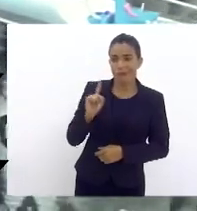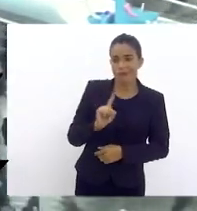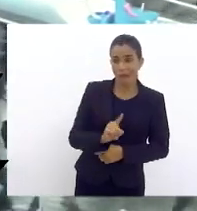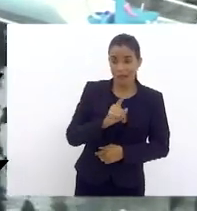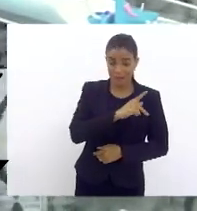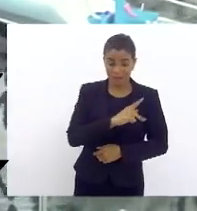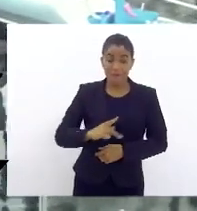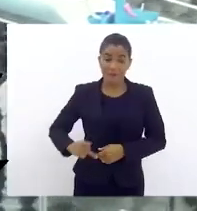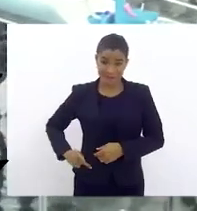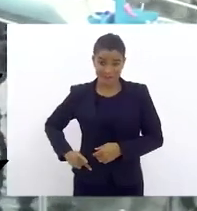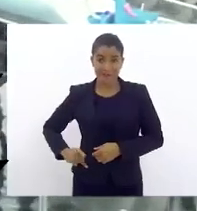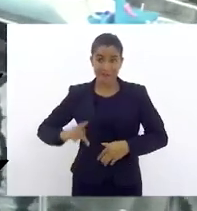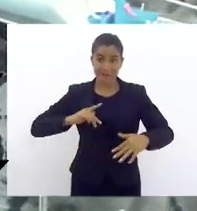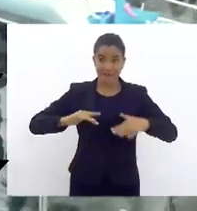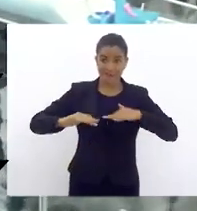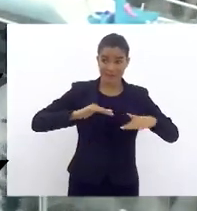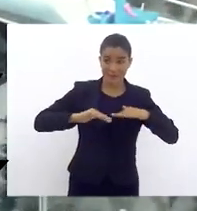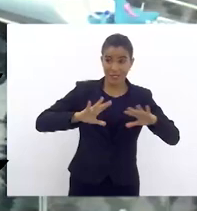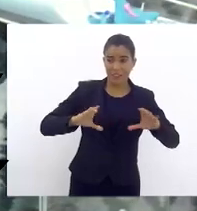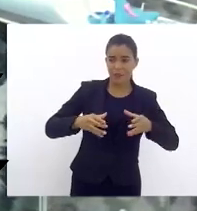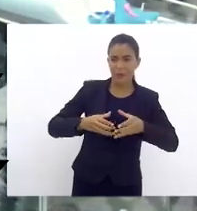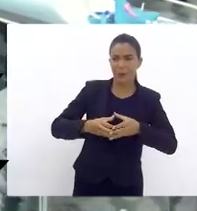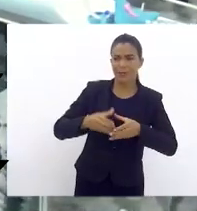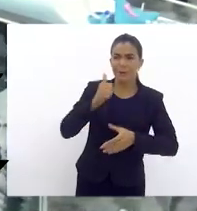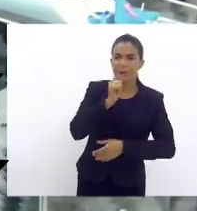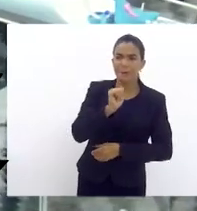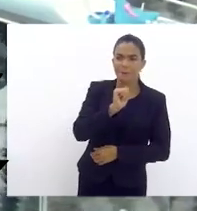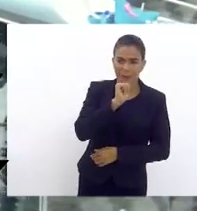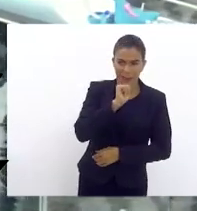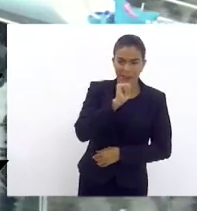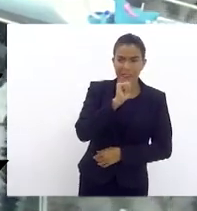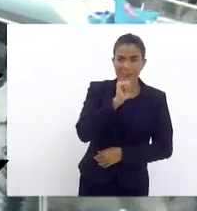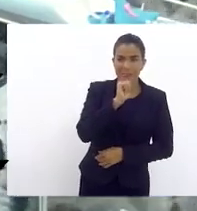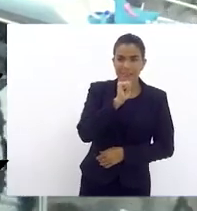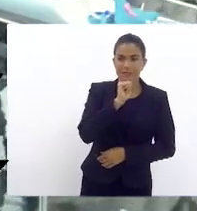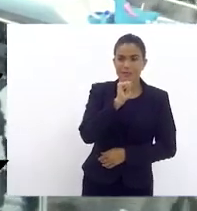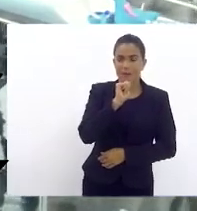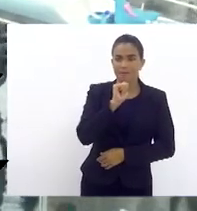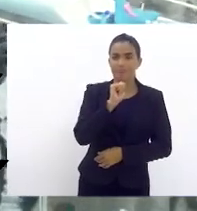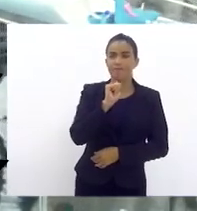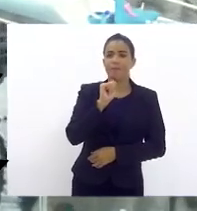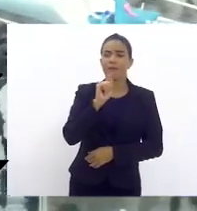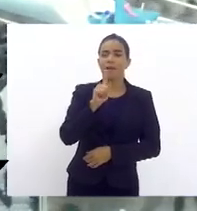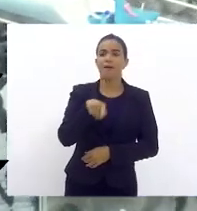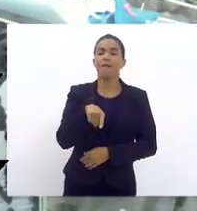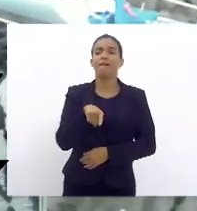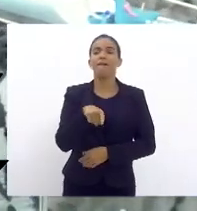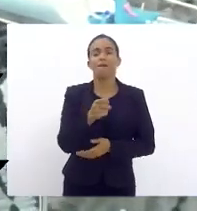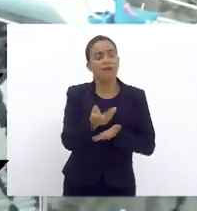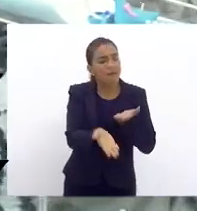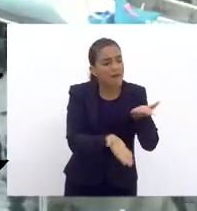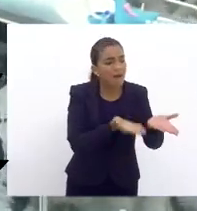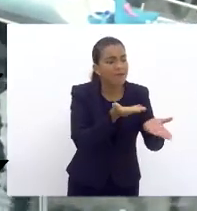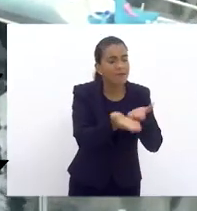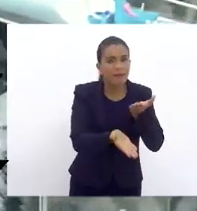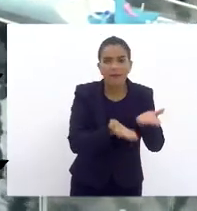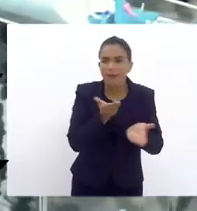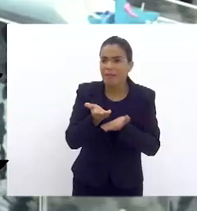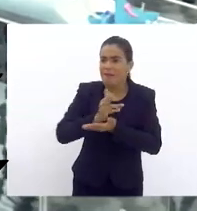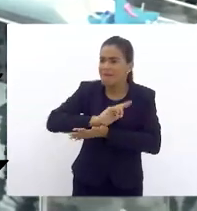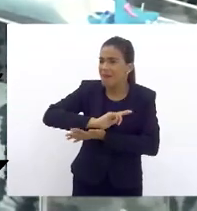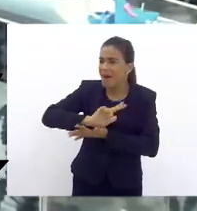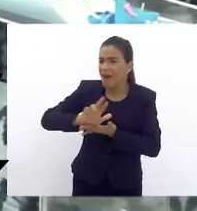Presidenta desse movimento e esse coletivo de mães é Ele atende muitas demandas